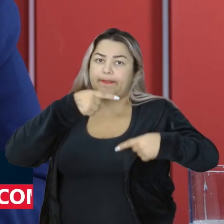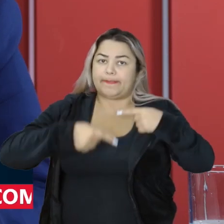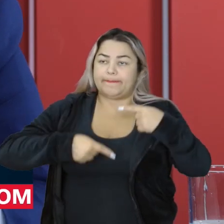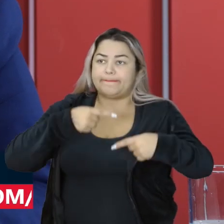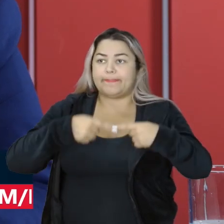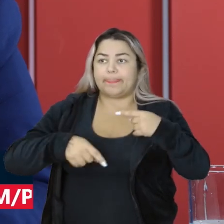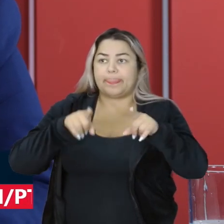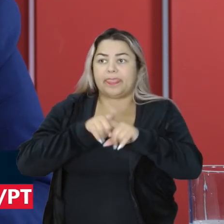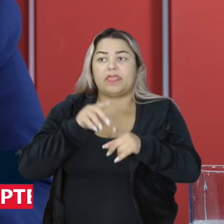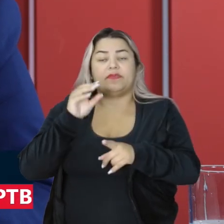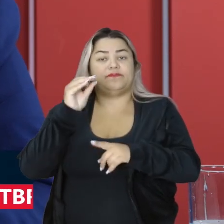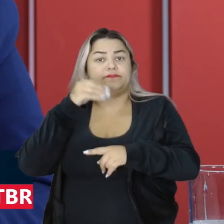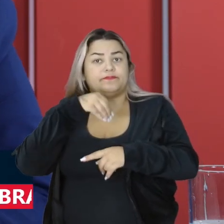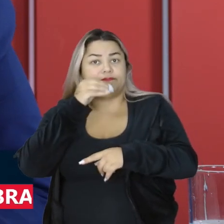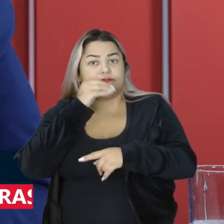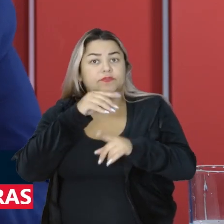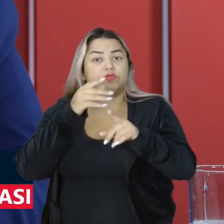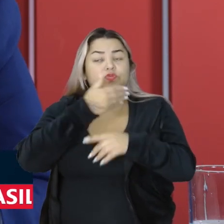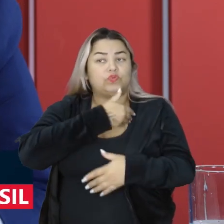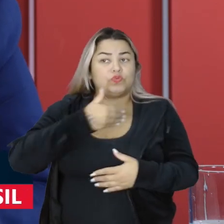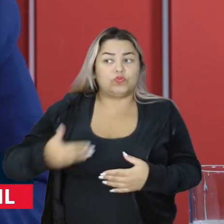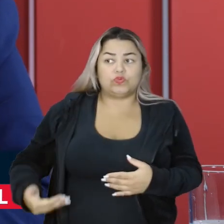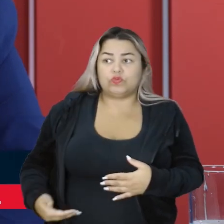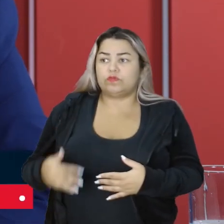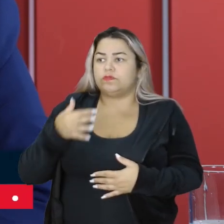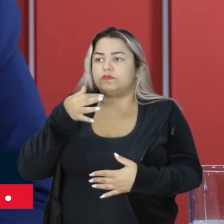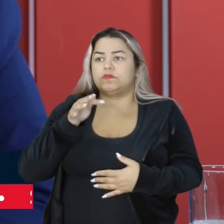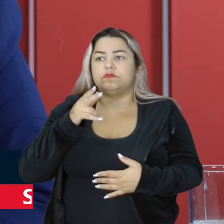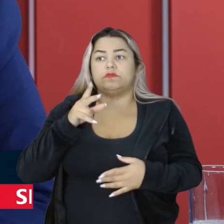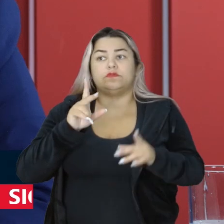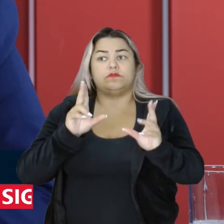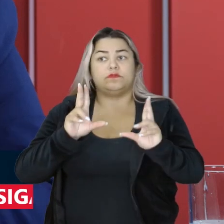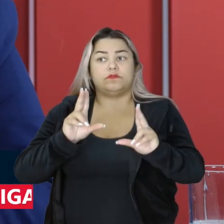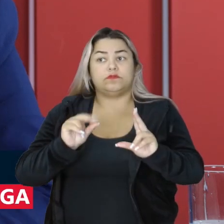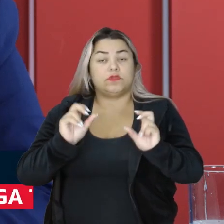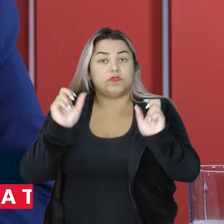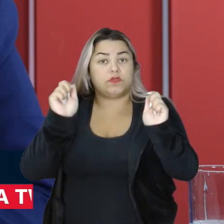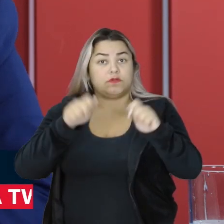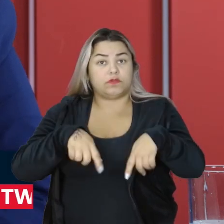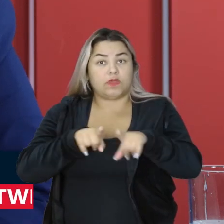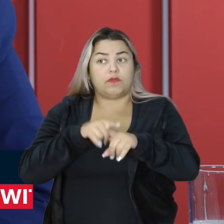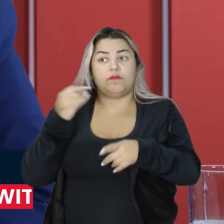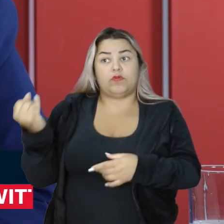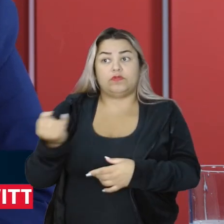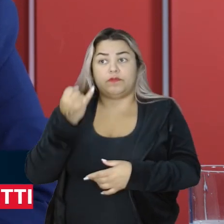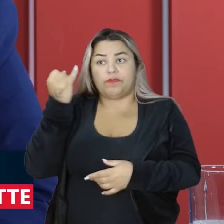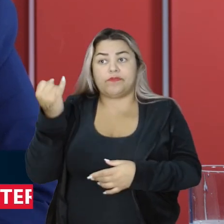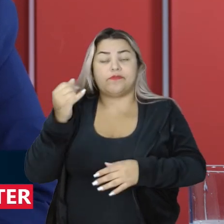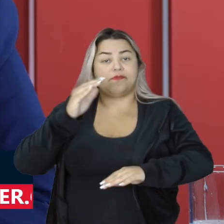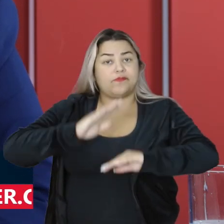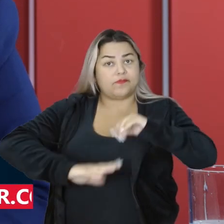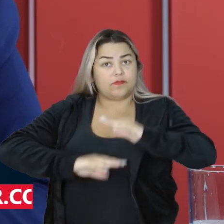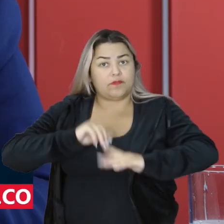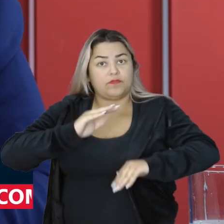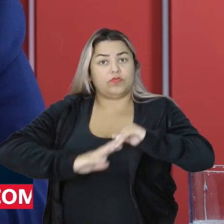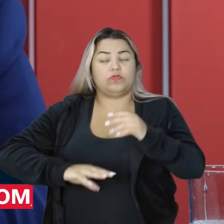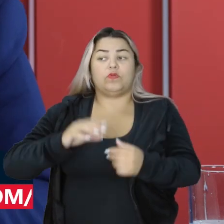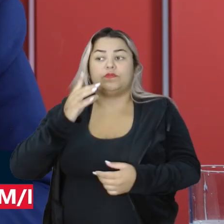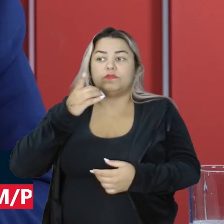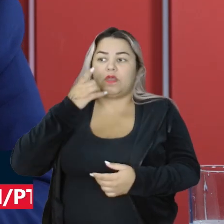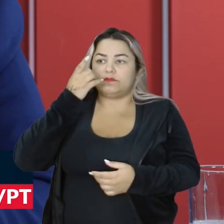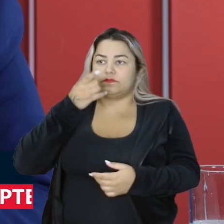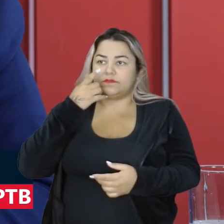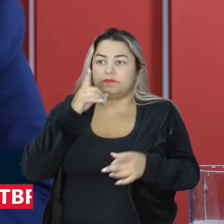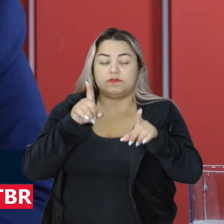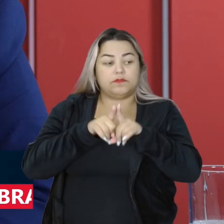de vácuo de atuação do governo federal. Então, a gente precisa fazer essa saudação à importância dessa atuação do parlamento e